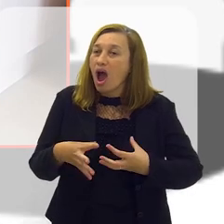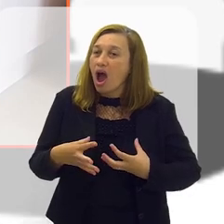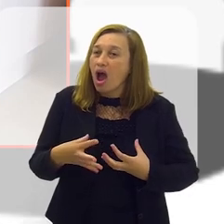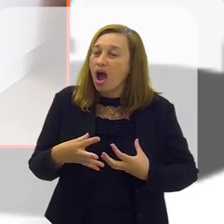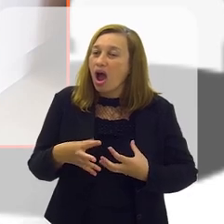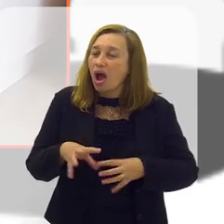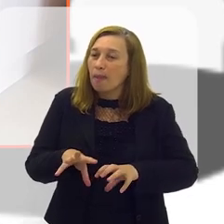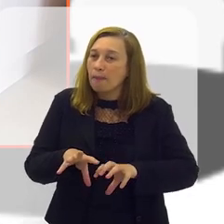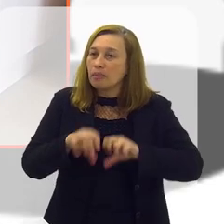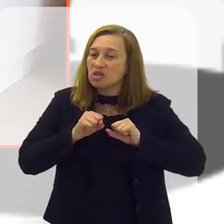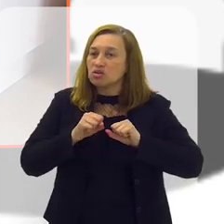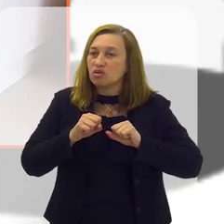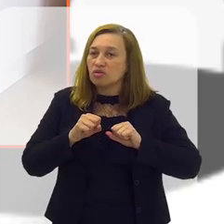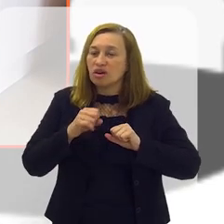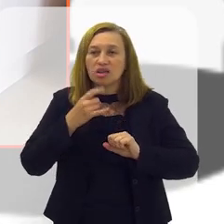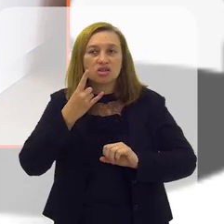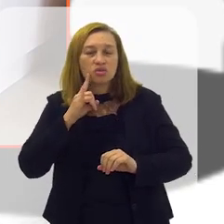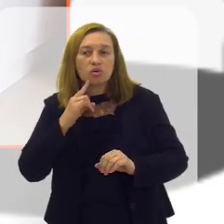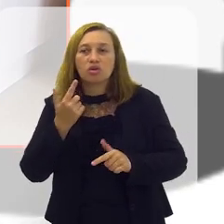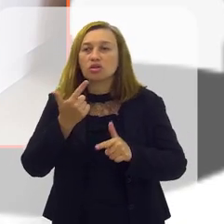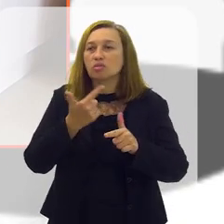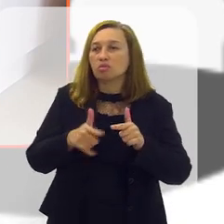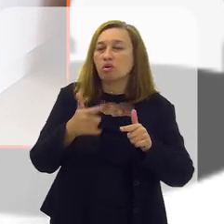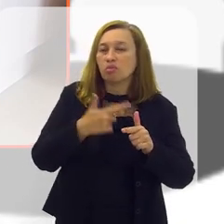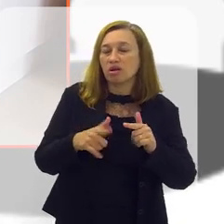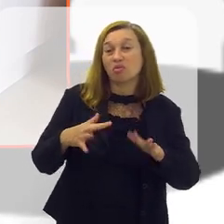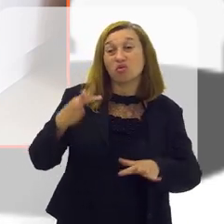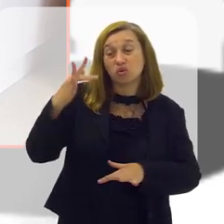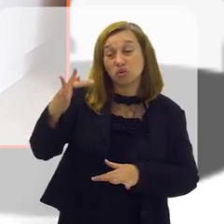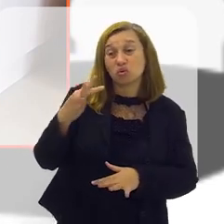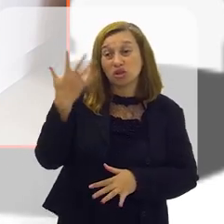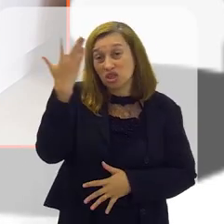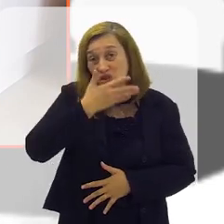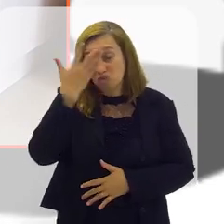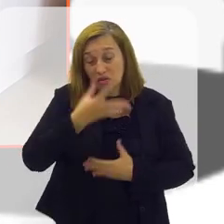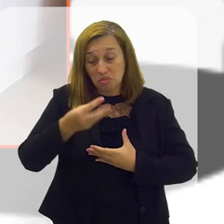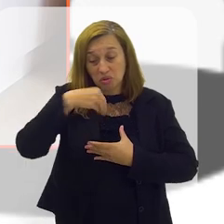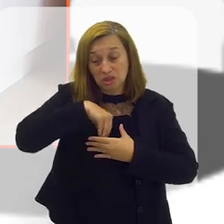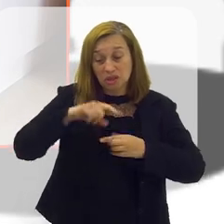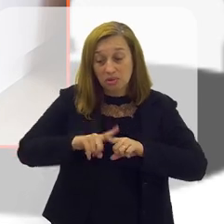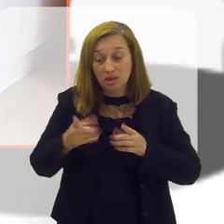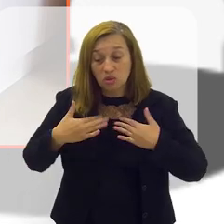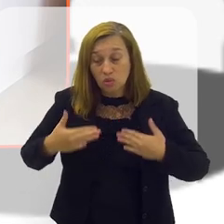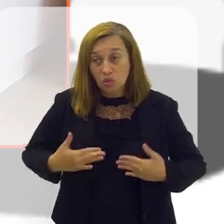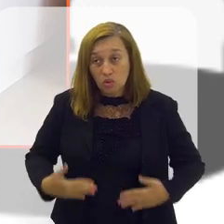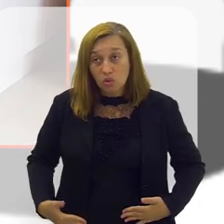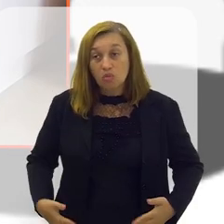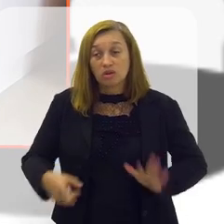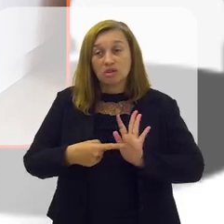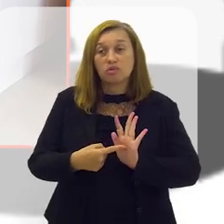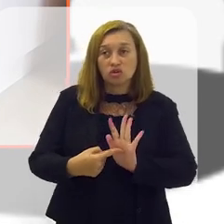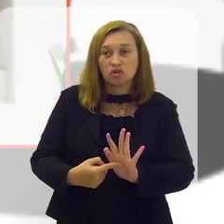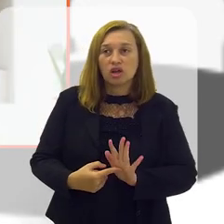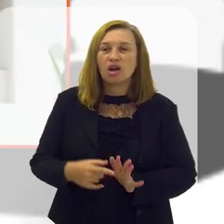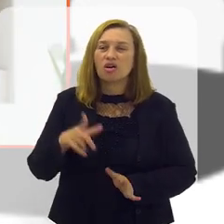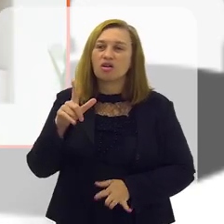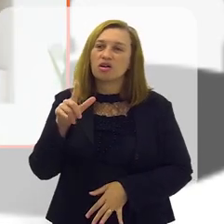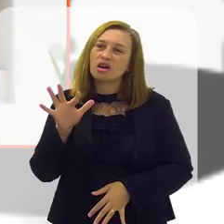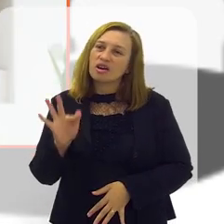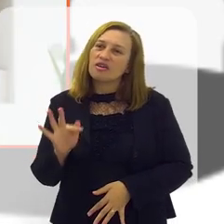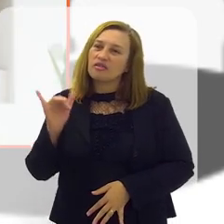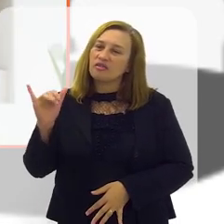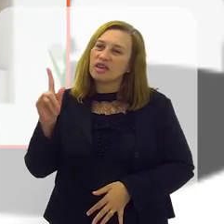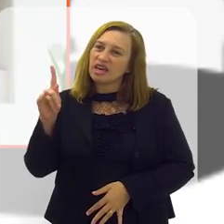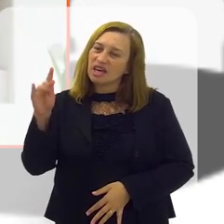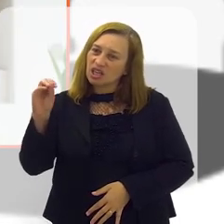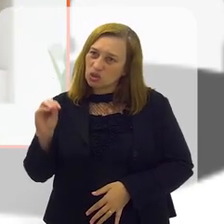em excesso e começa provavelmente a ter prejuízos internos que a gente não vê, mas o corpo começa a sinalizar. O fígado